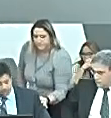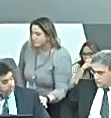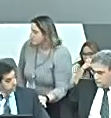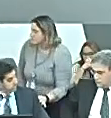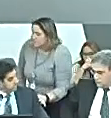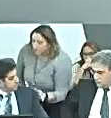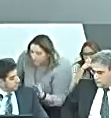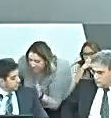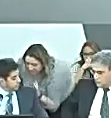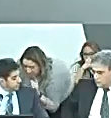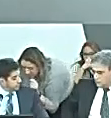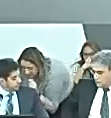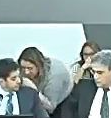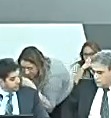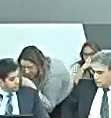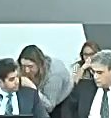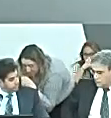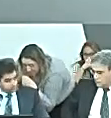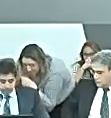que além